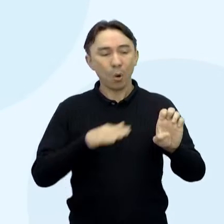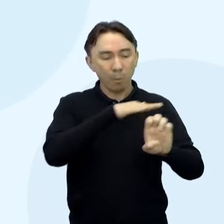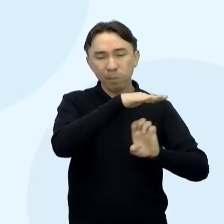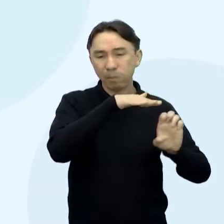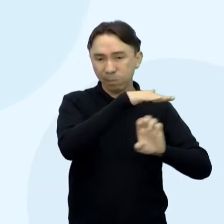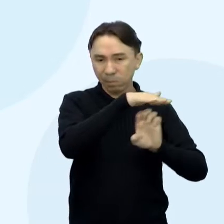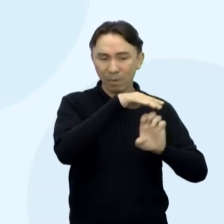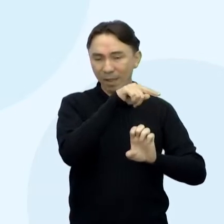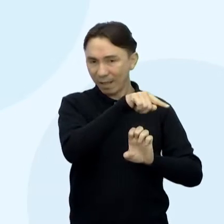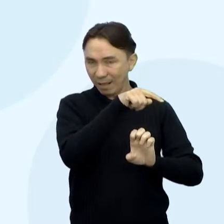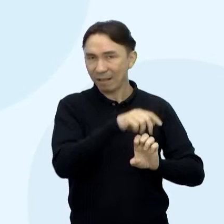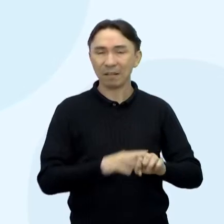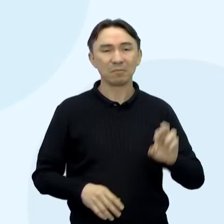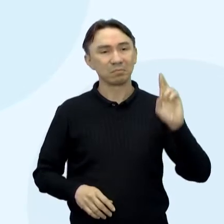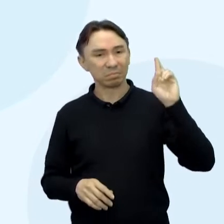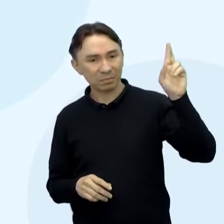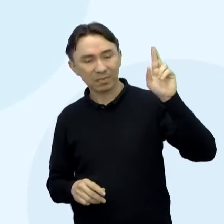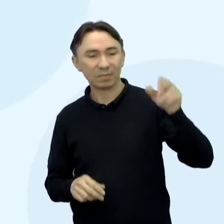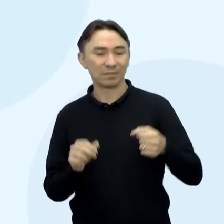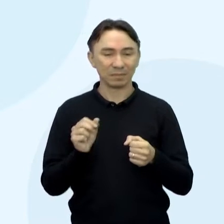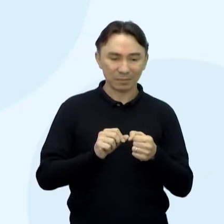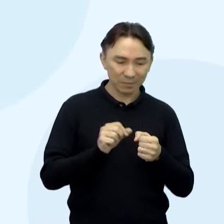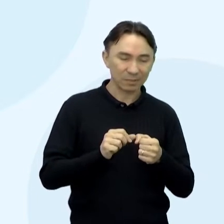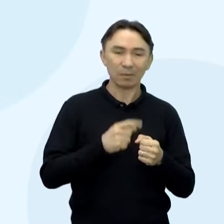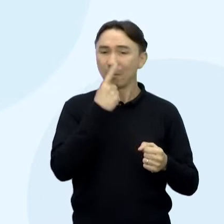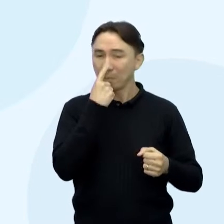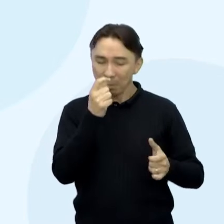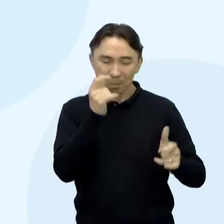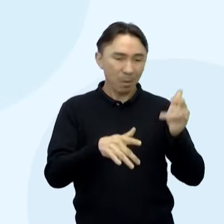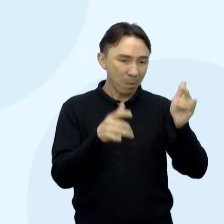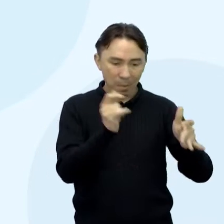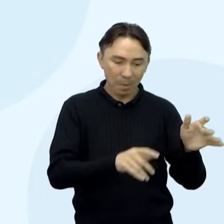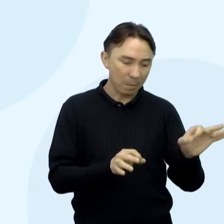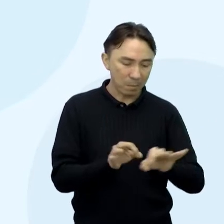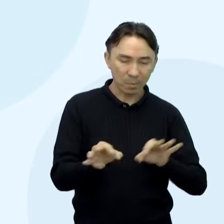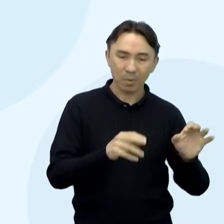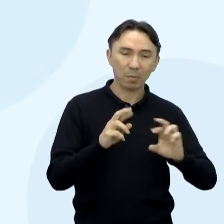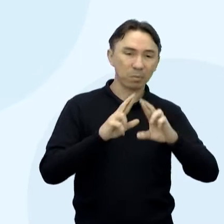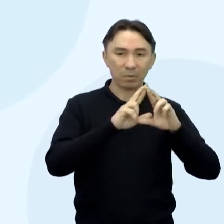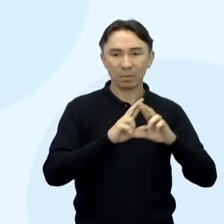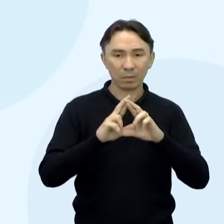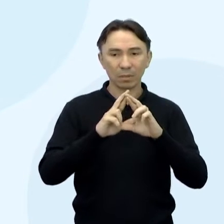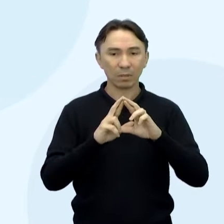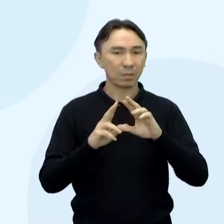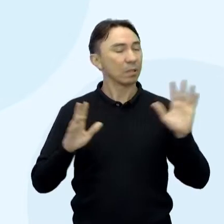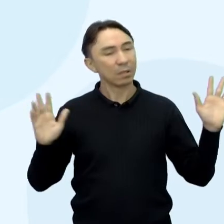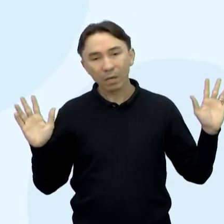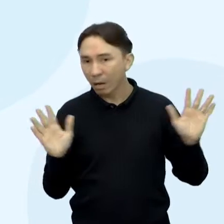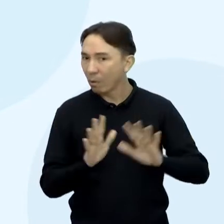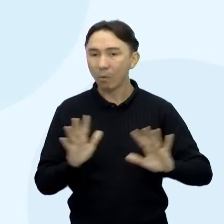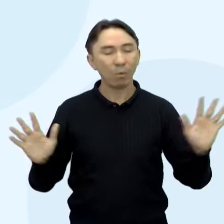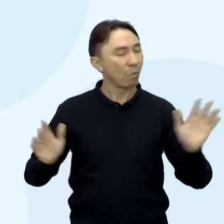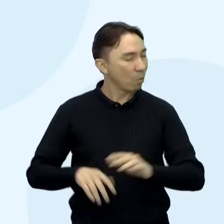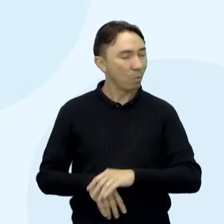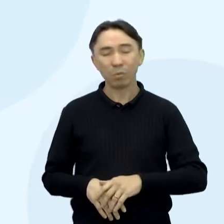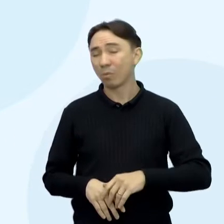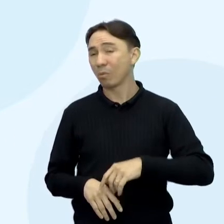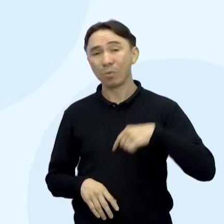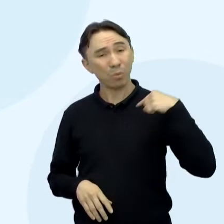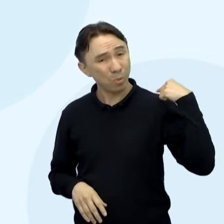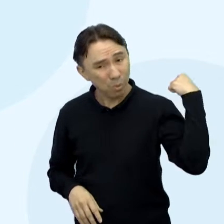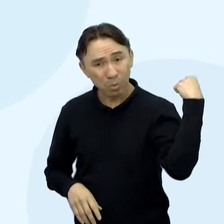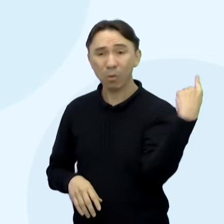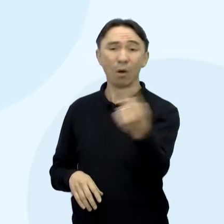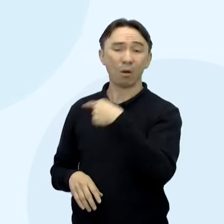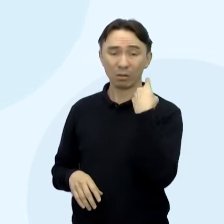a geração de resíduos sólidos, né? Somos todos nós. A partir do momento que nós estamos consumindo, nós somos responsáveis por